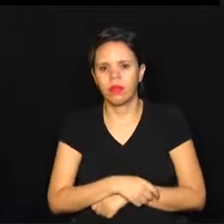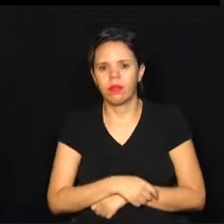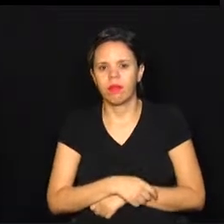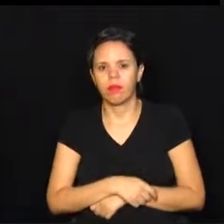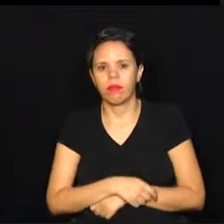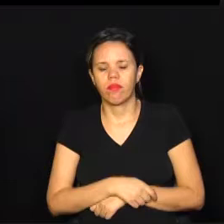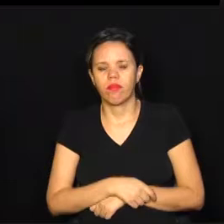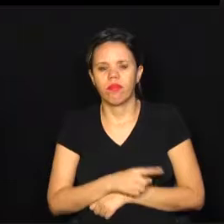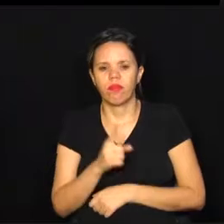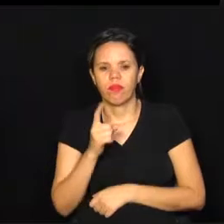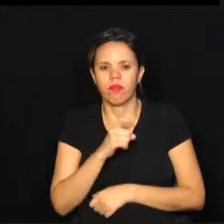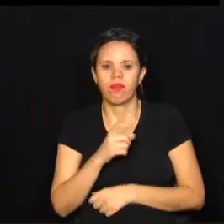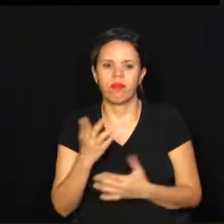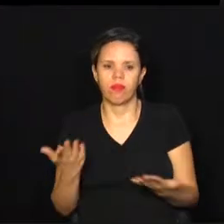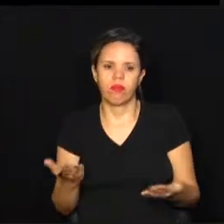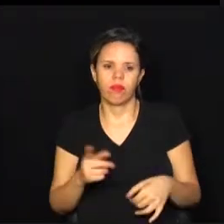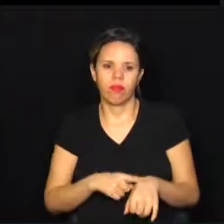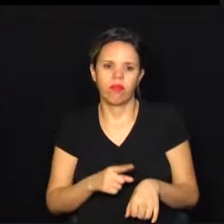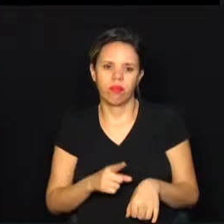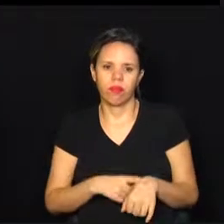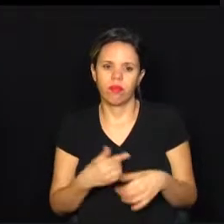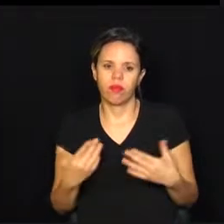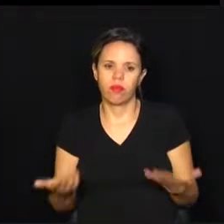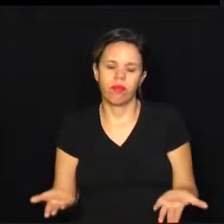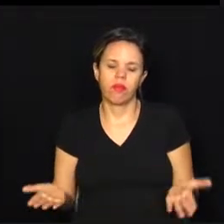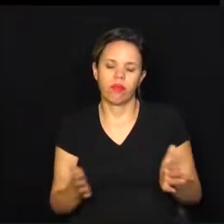inflexivo, né, que é o momento da pandemia. Então, ele